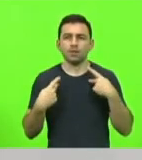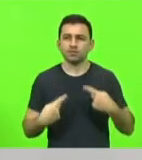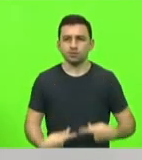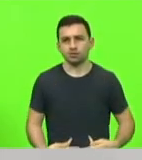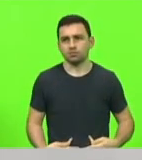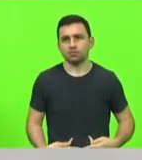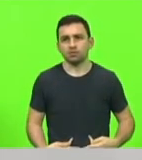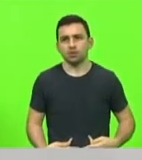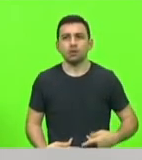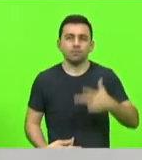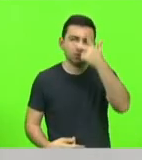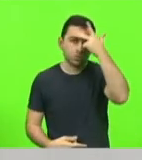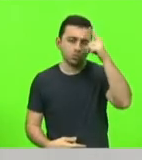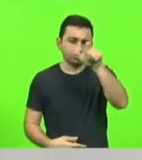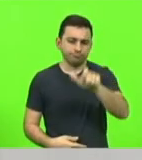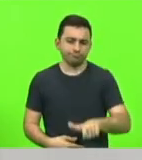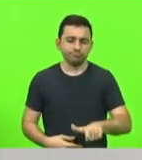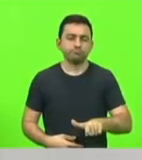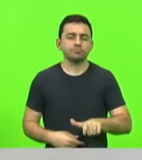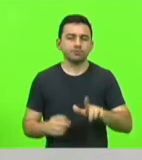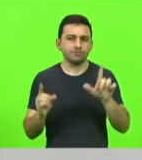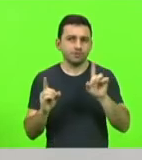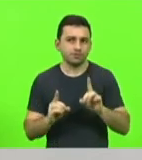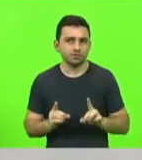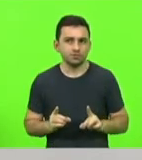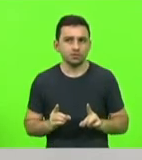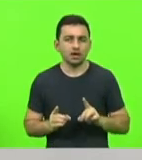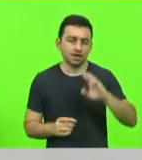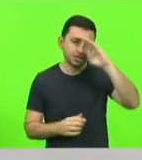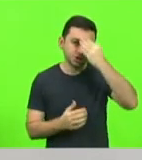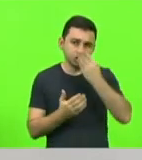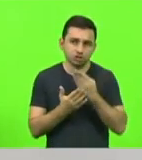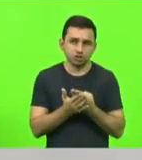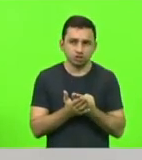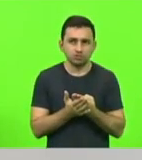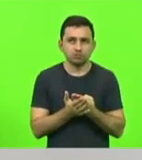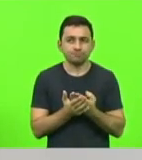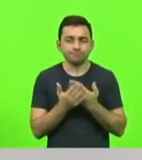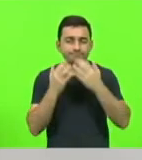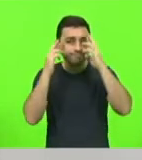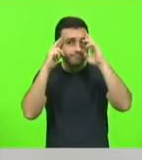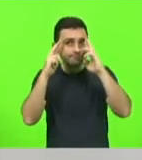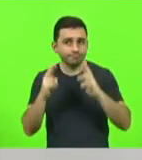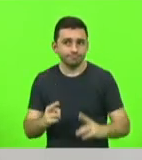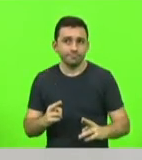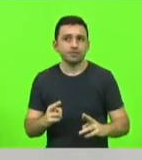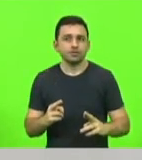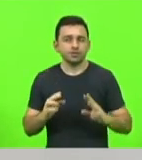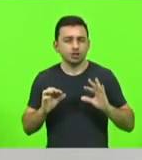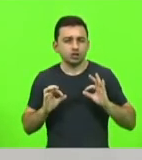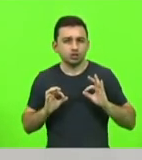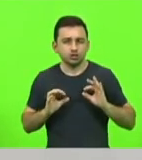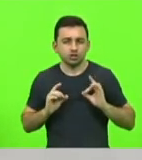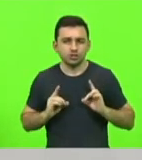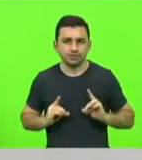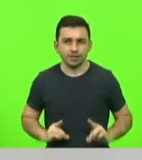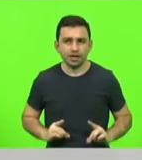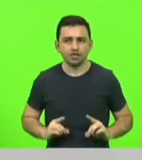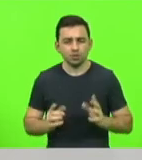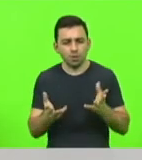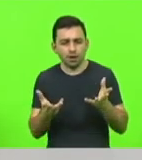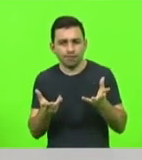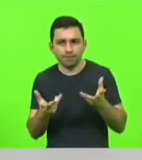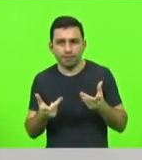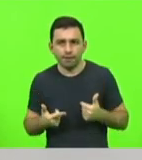da pessoa com deficiência, que acredita no respeito e na dignidade e investe com qualidade, eficiência